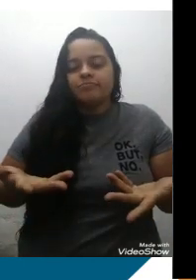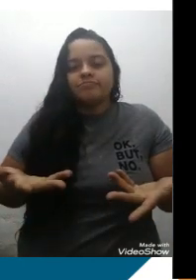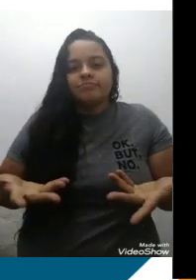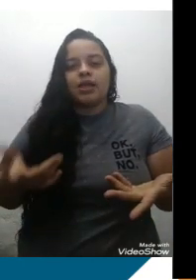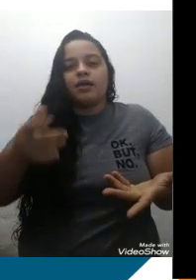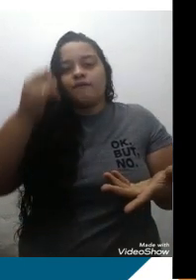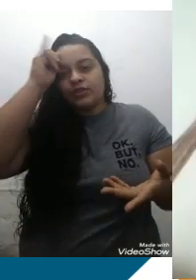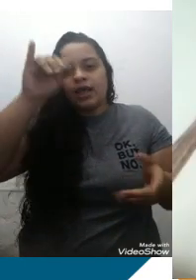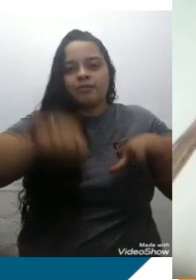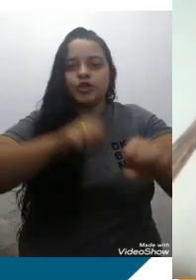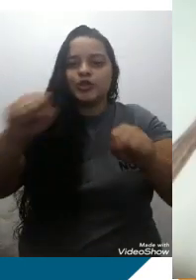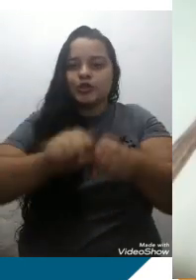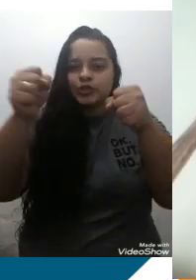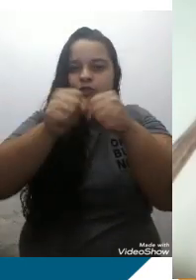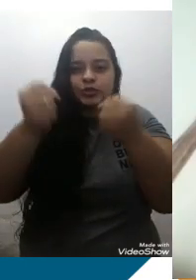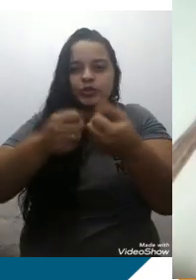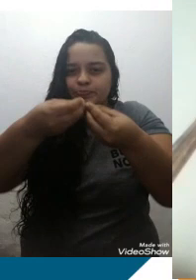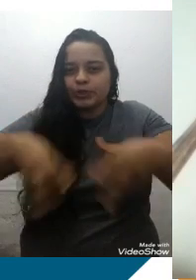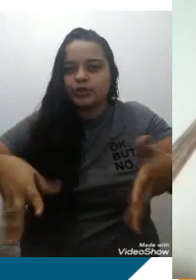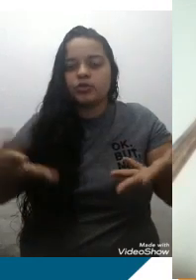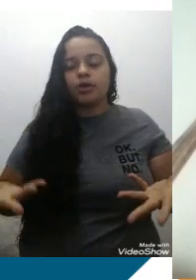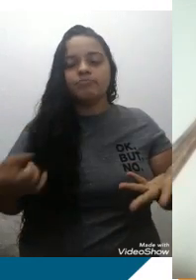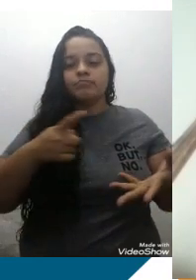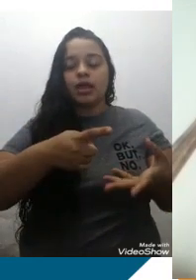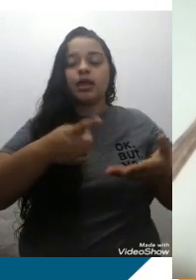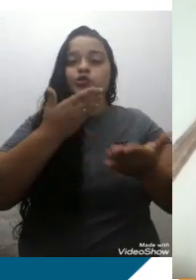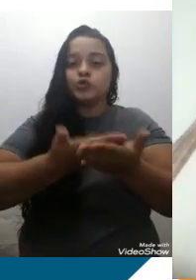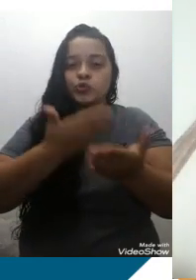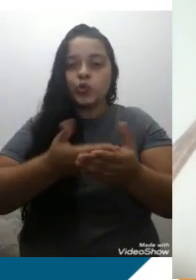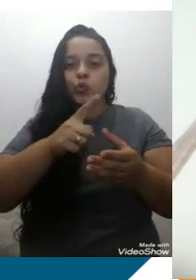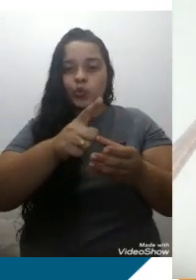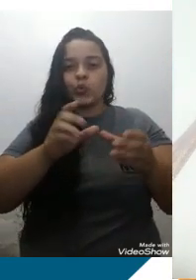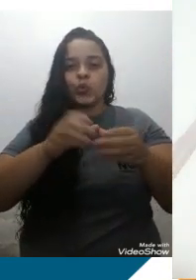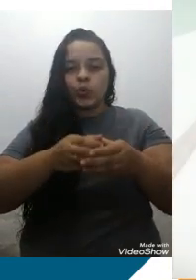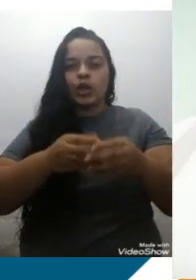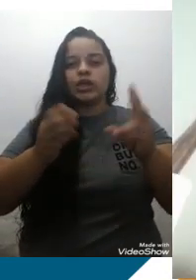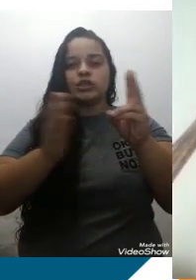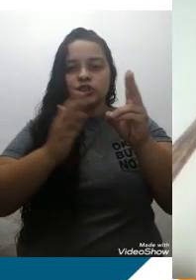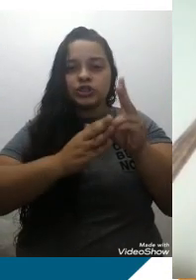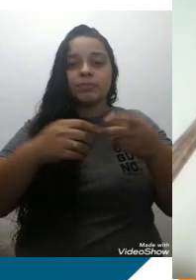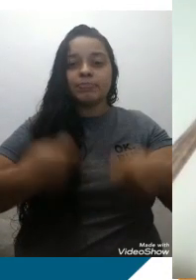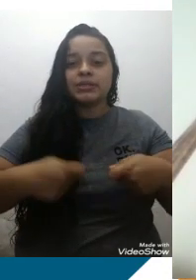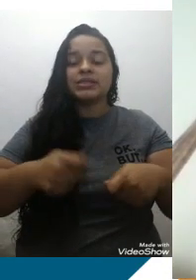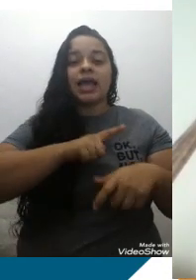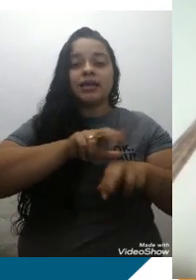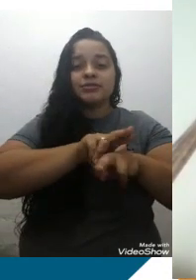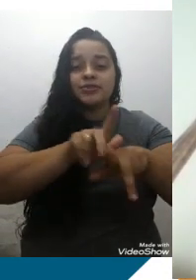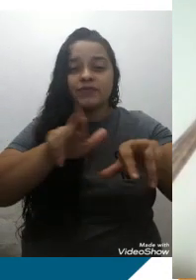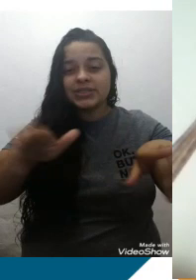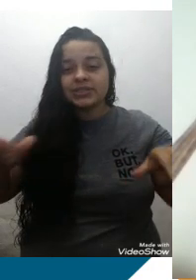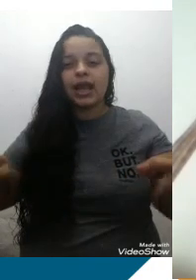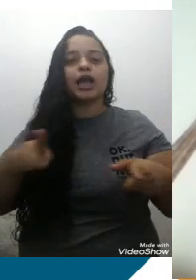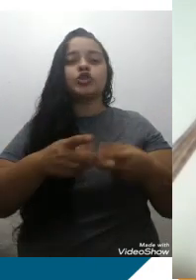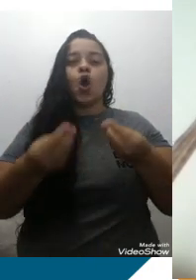eu acho que o estudo dos povos indígenas deve ser um estudo da diversidade dos povos indígenas, das suas diferentes